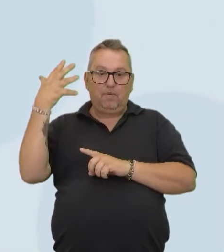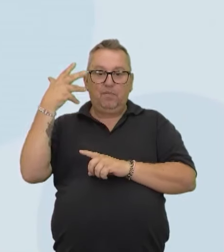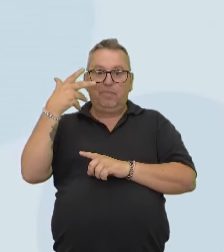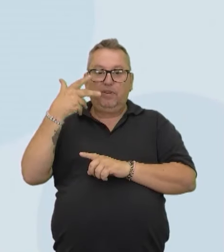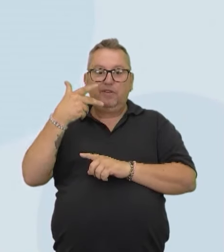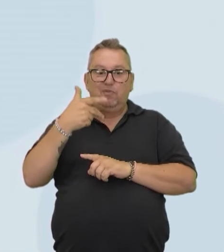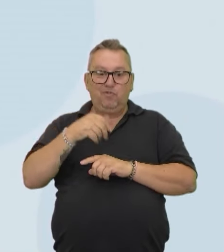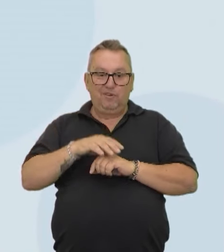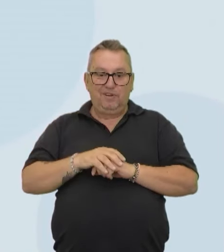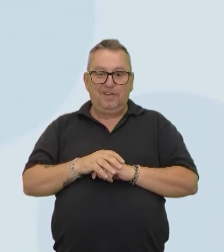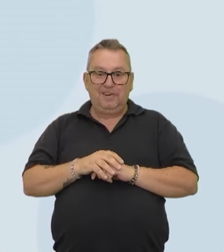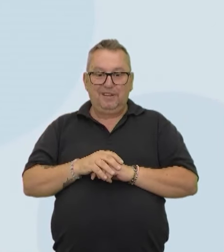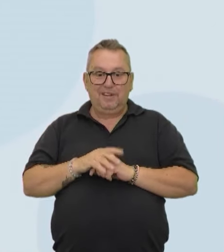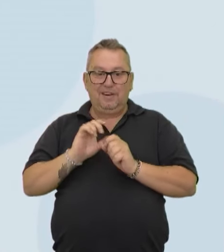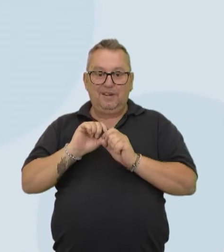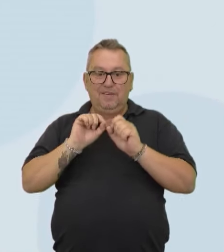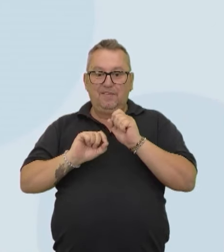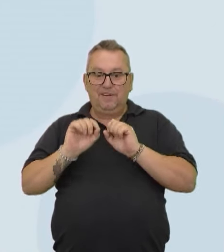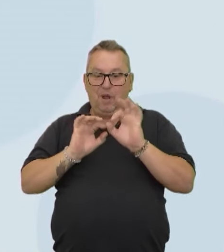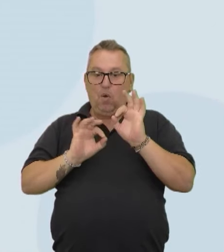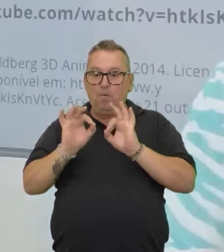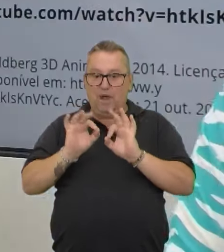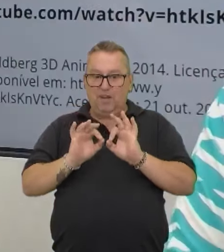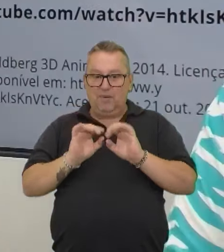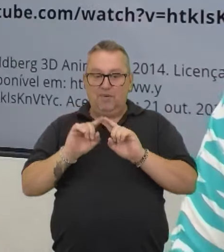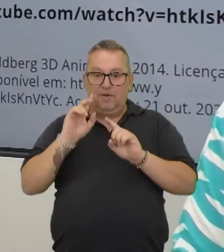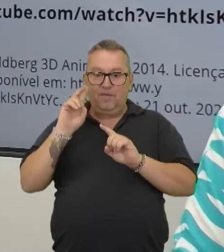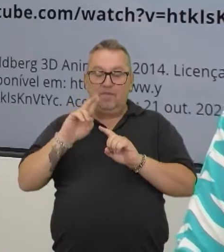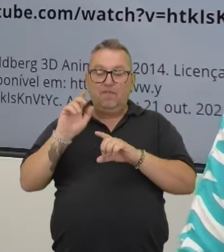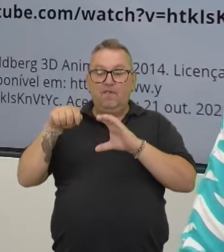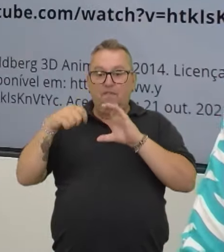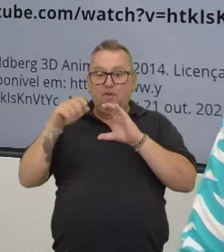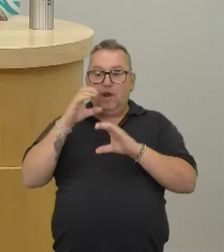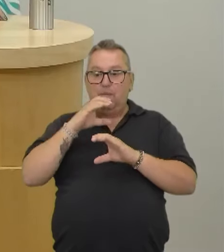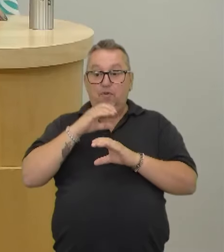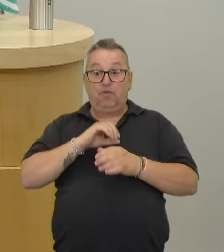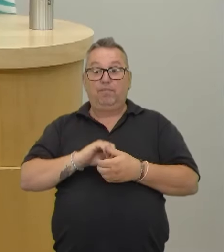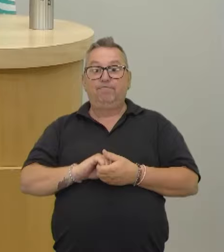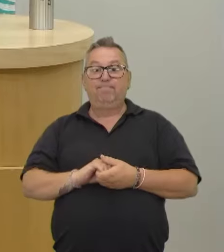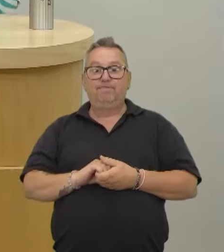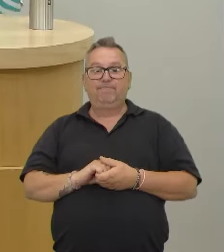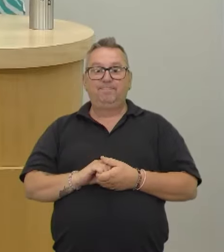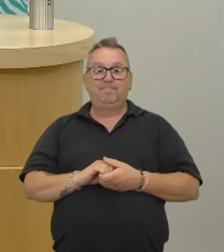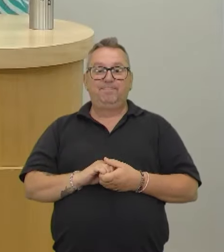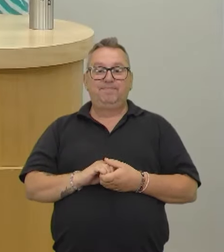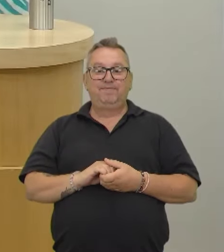Porque como é computação, dá uma arrumada. Então, esse vídeo rapidinho pra vocês.